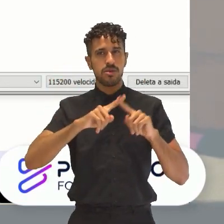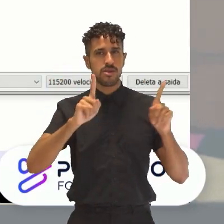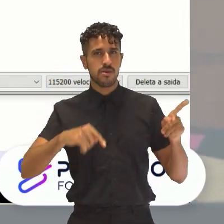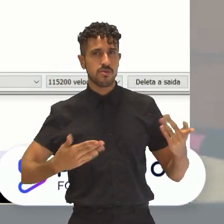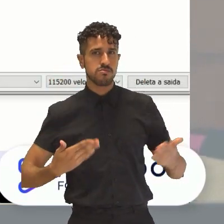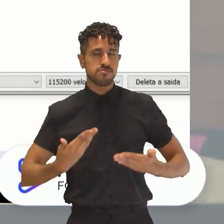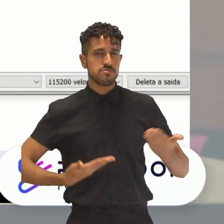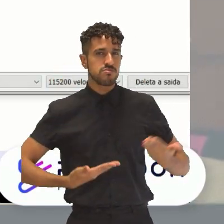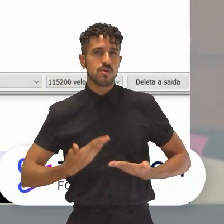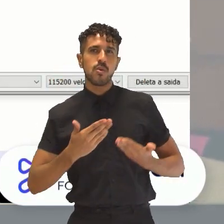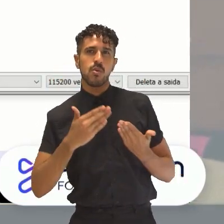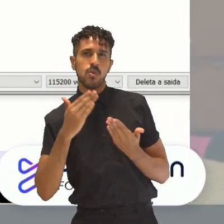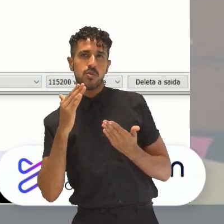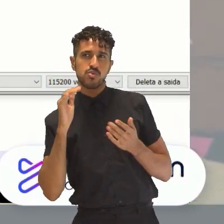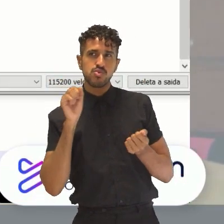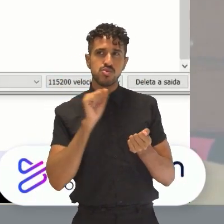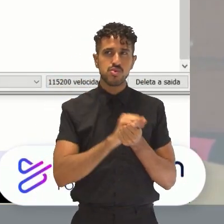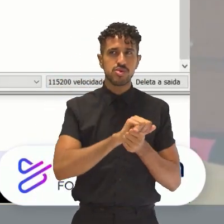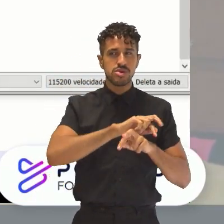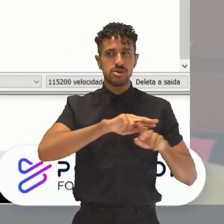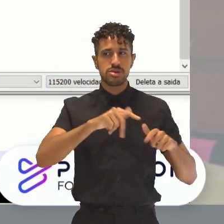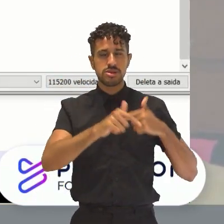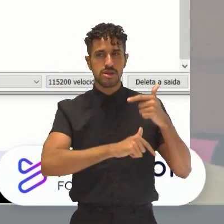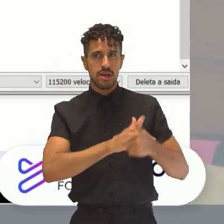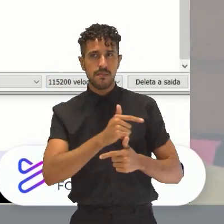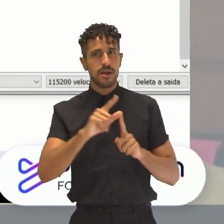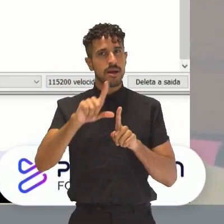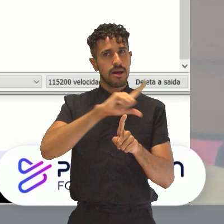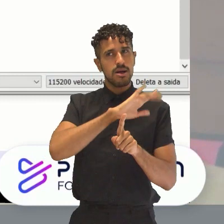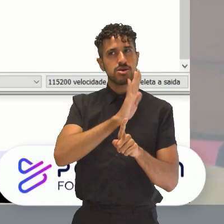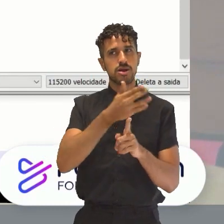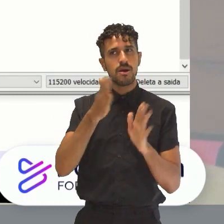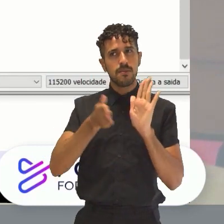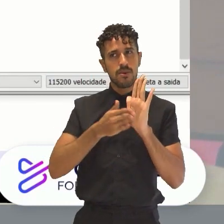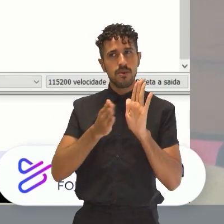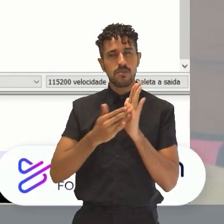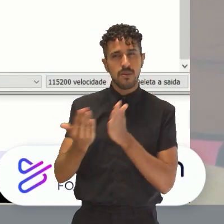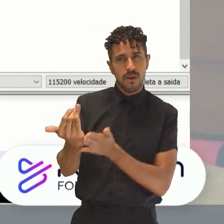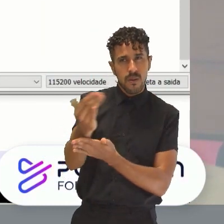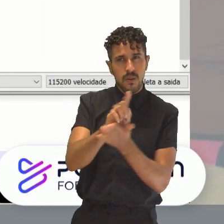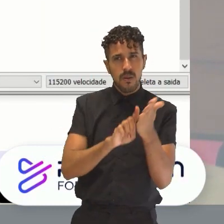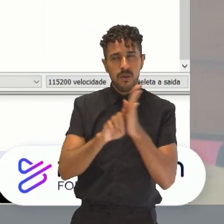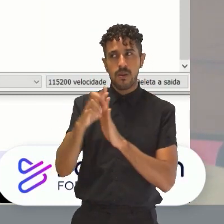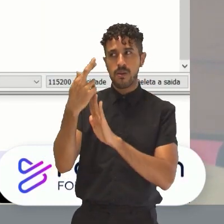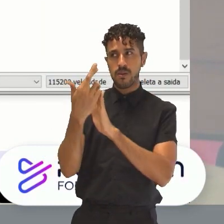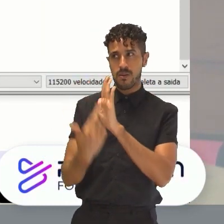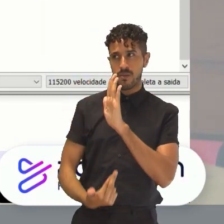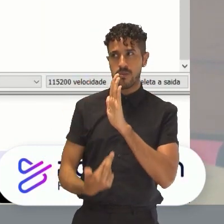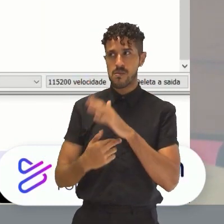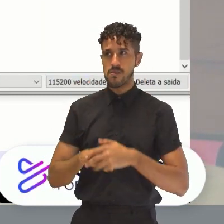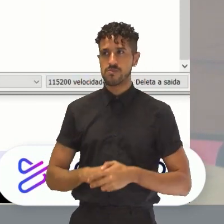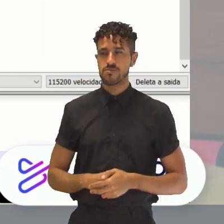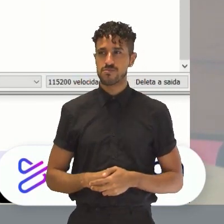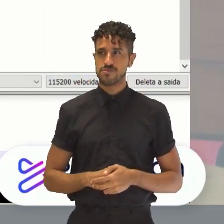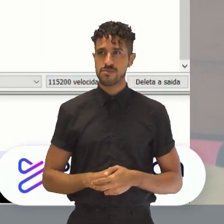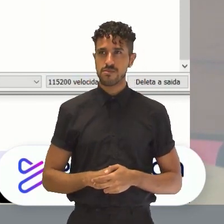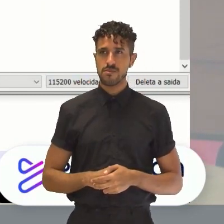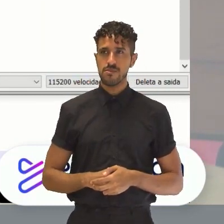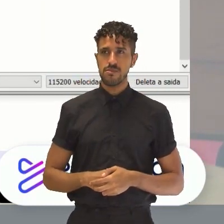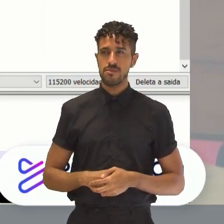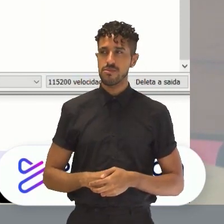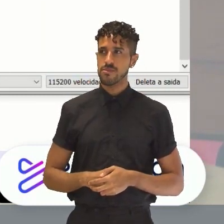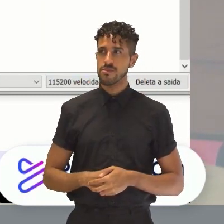qualquer, concluindo o conjunto das funções previamente propostas no levantamento de requisitos.